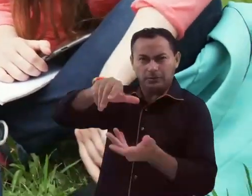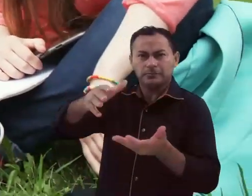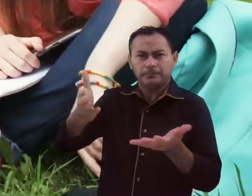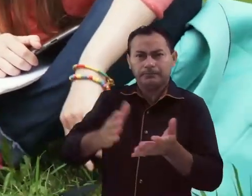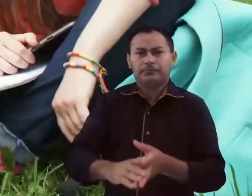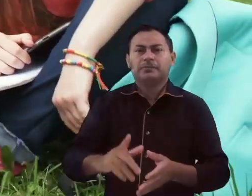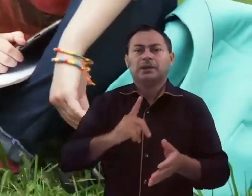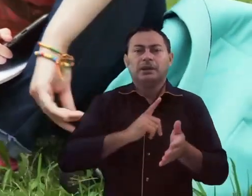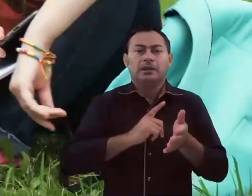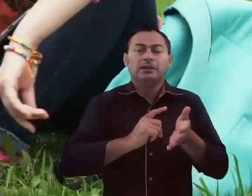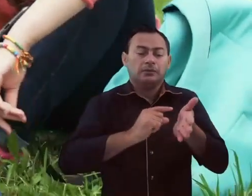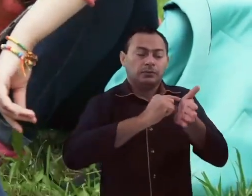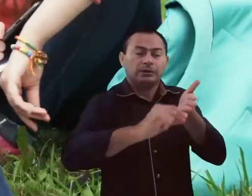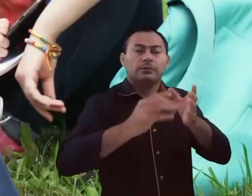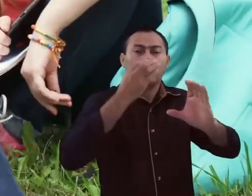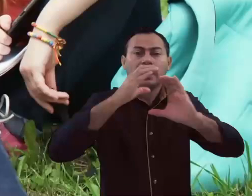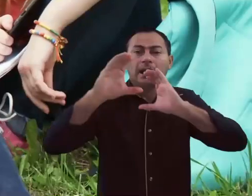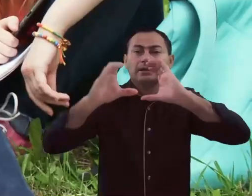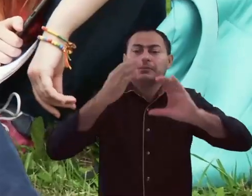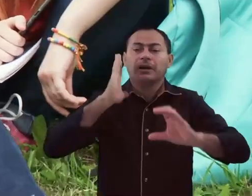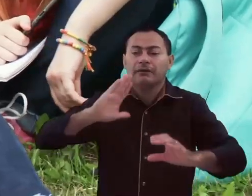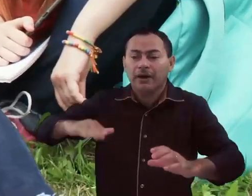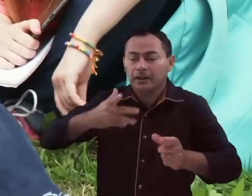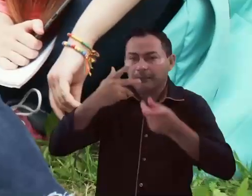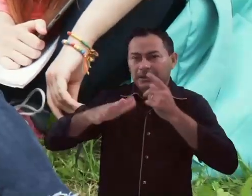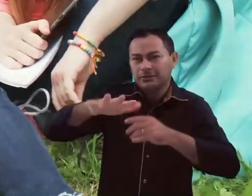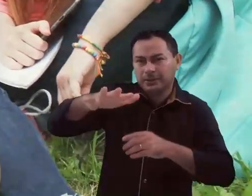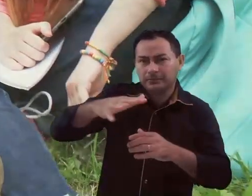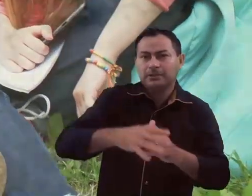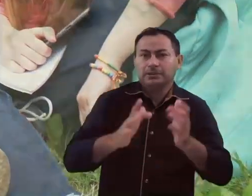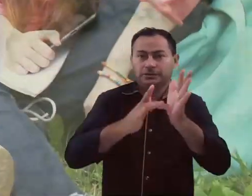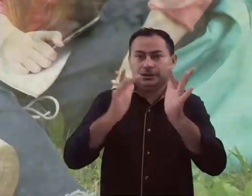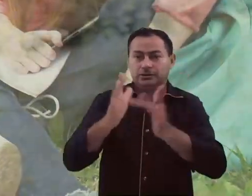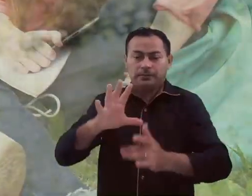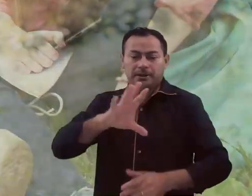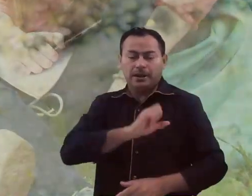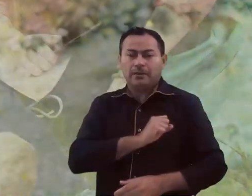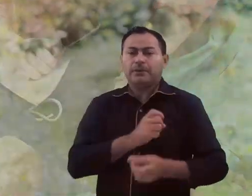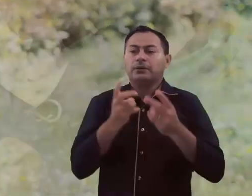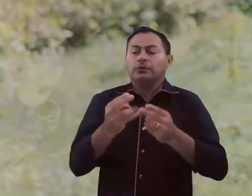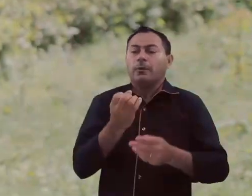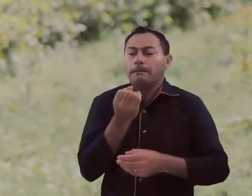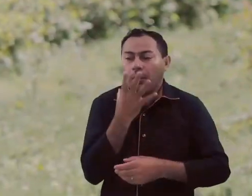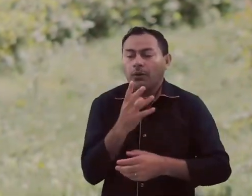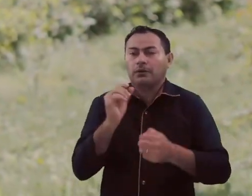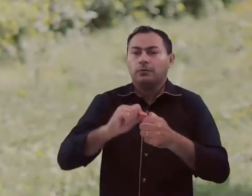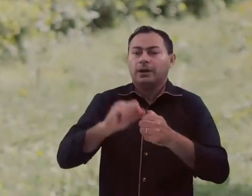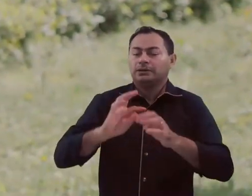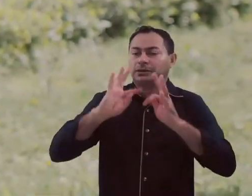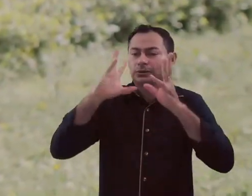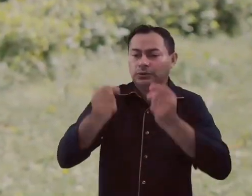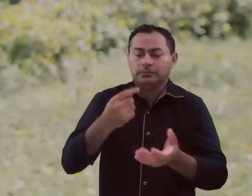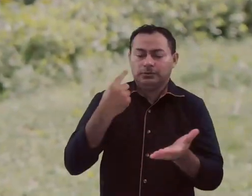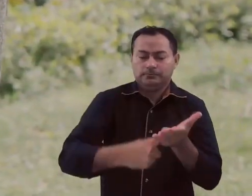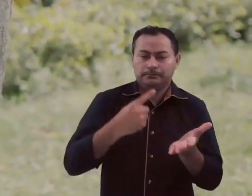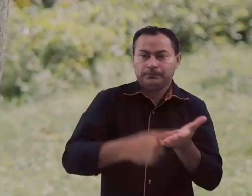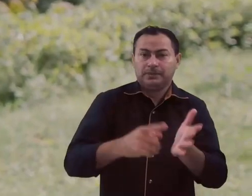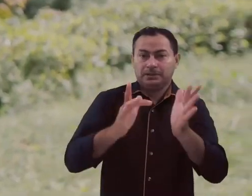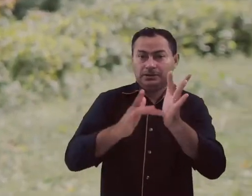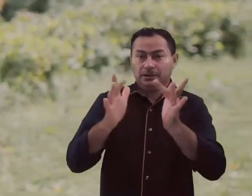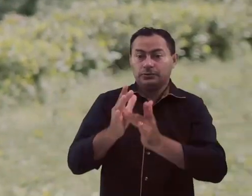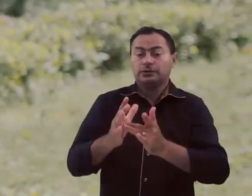mundo? Tem um versículo de um cântico infantil que diz mais ou menos assim: Jesus me ama quando sou bom e faço todo o meu